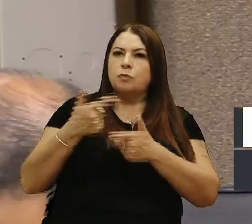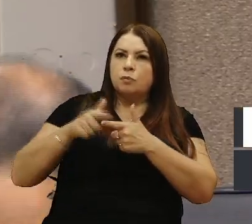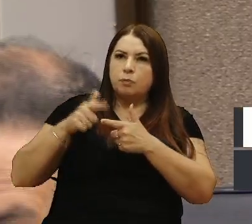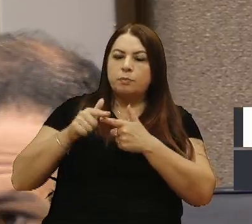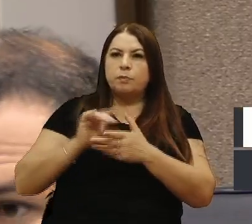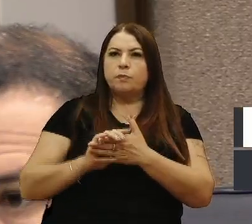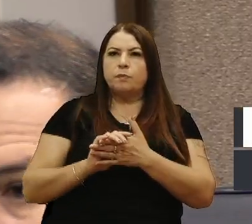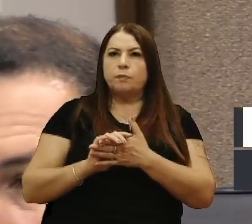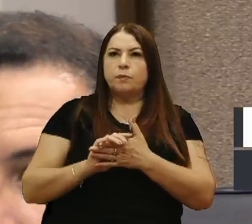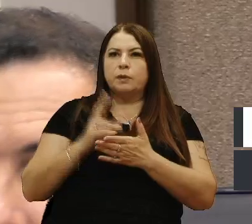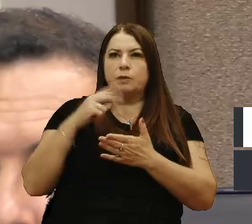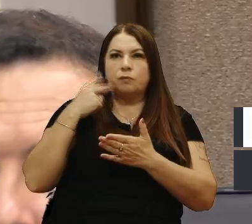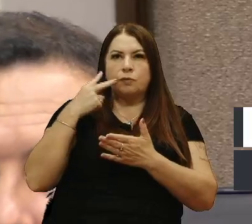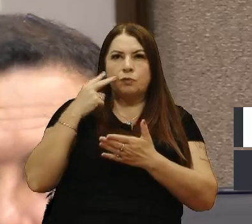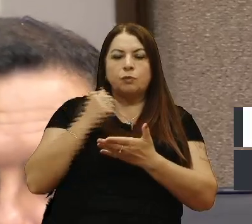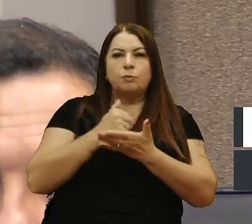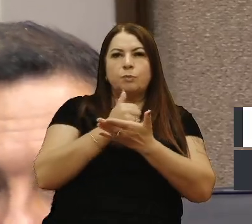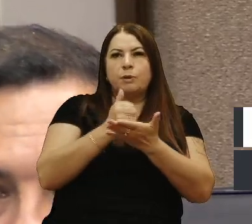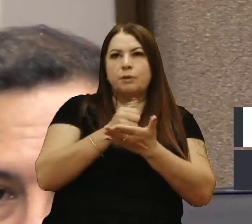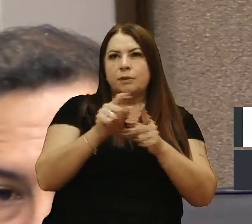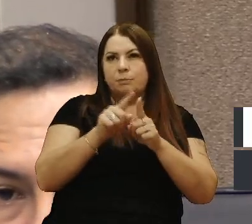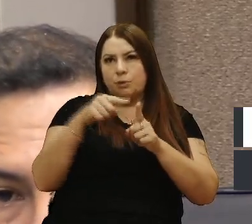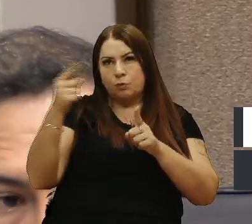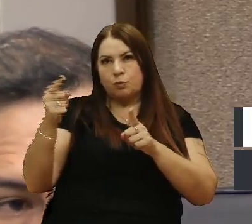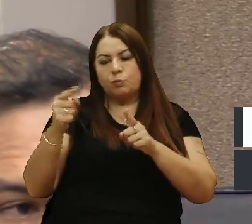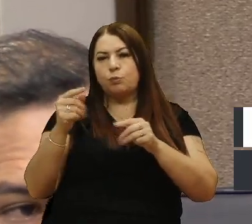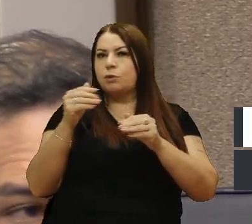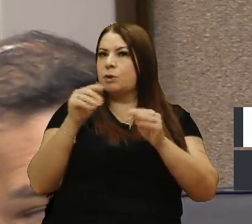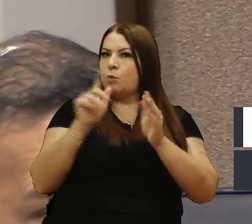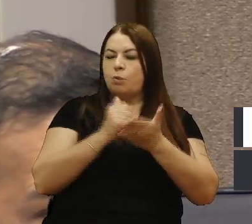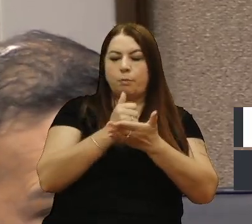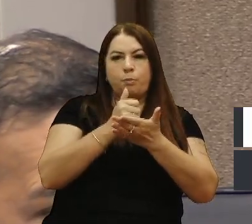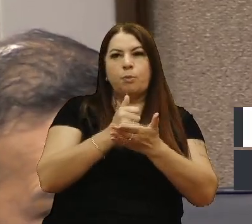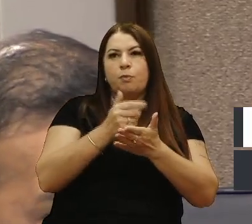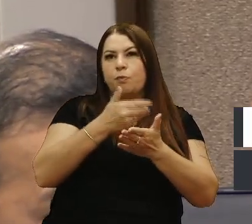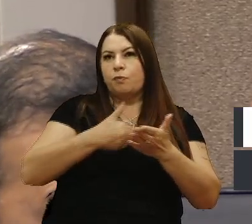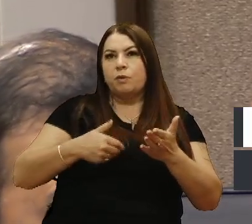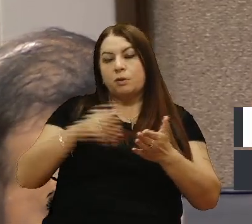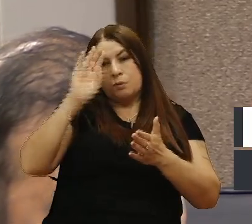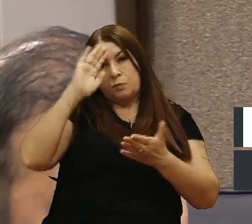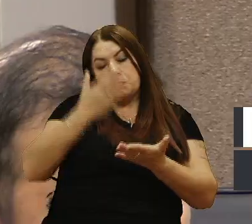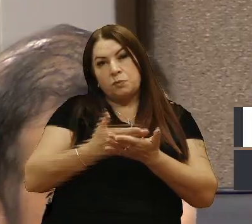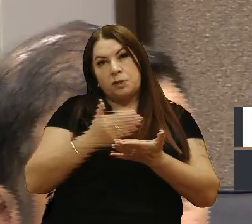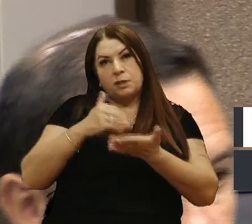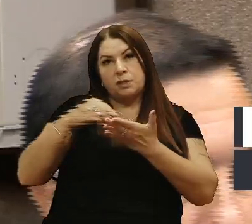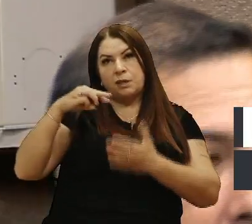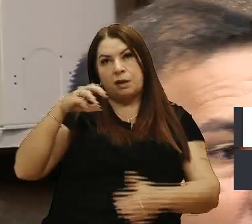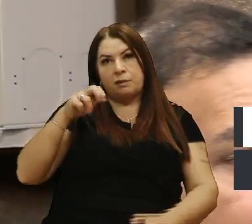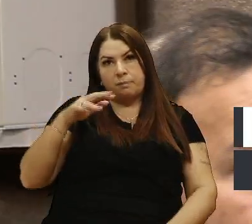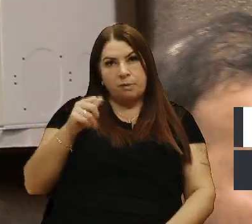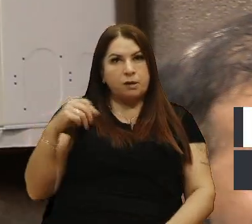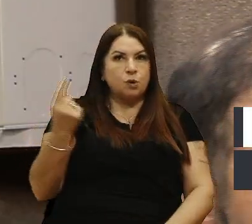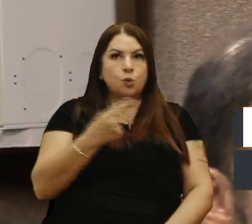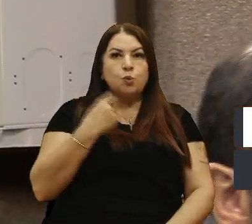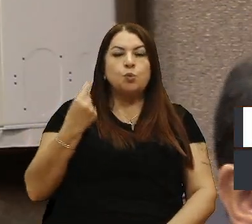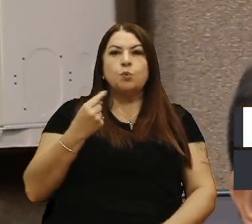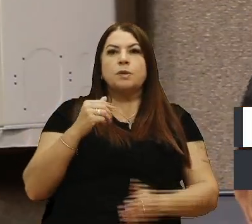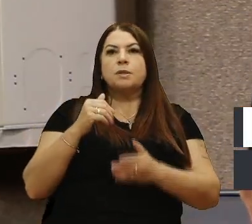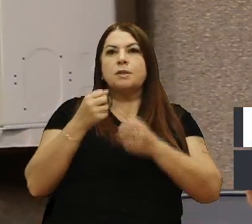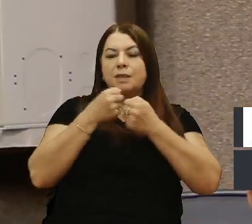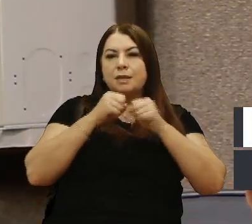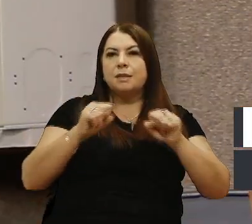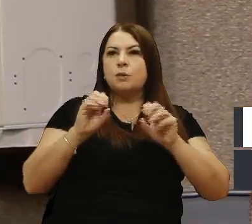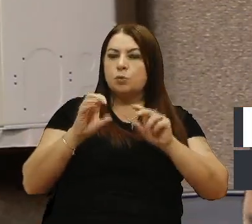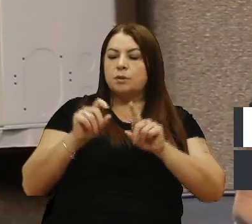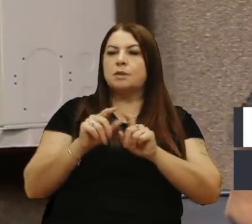problemas do vereador da base como dos vereadores de oposição. Então, eu acredito que a secretária Marta e toda a Secretaria de